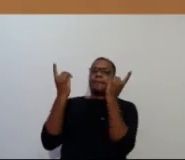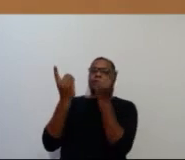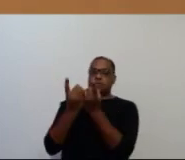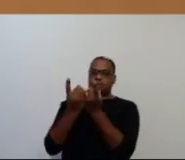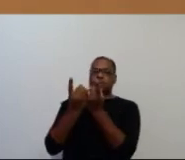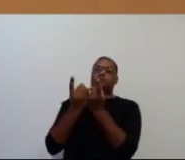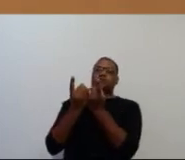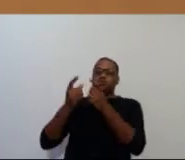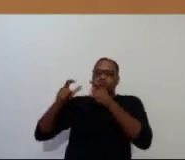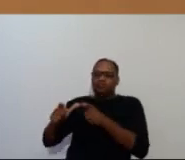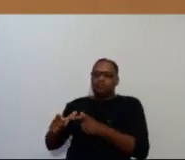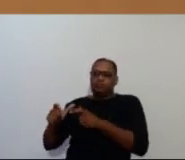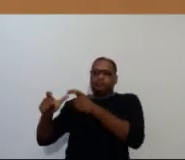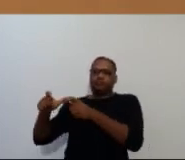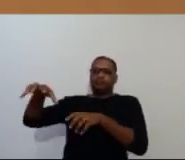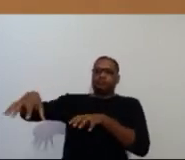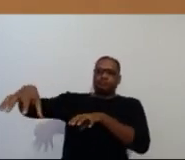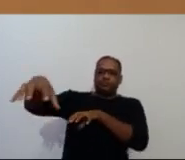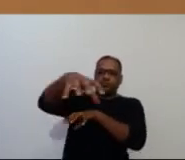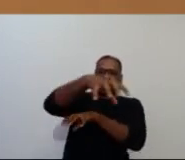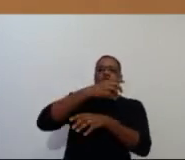gerar uma